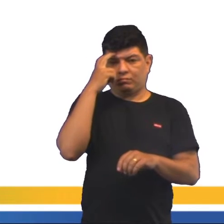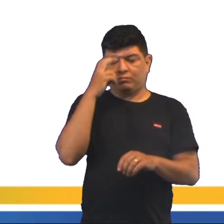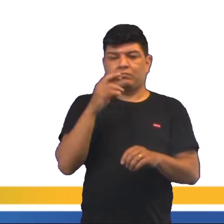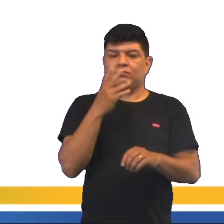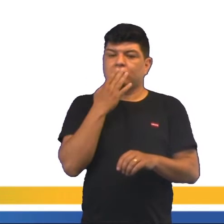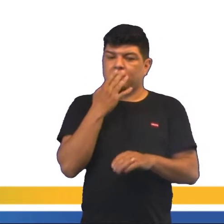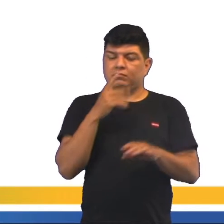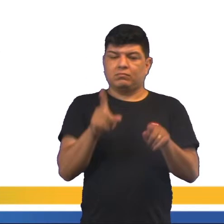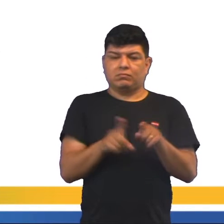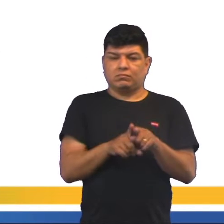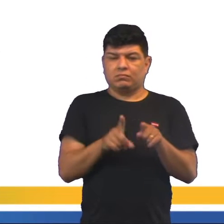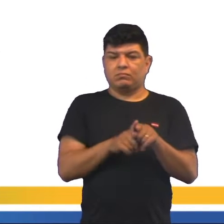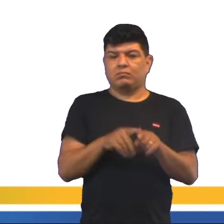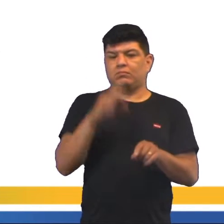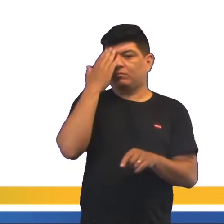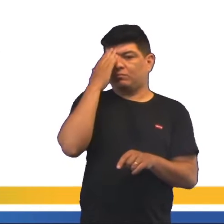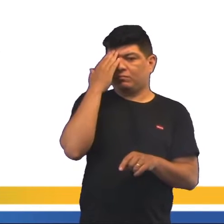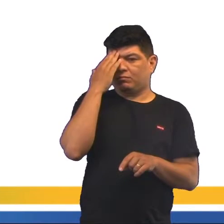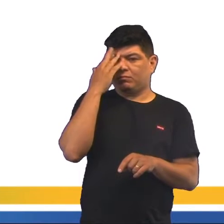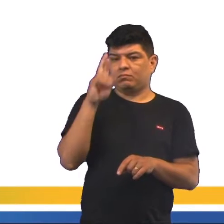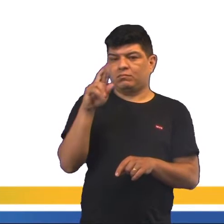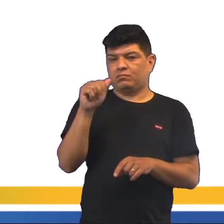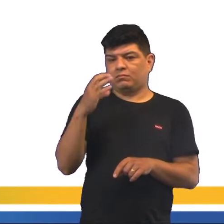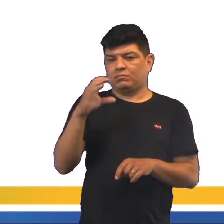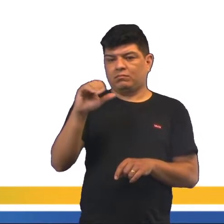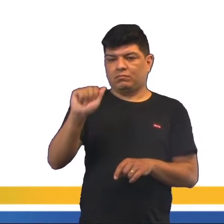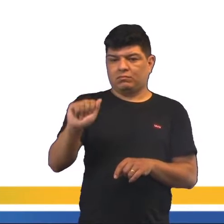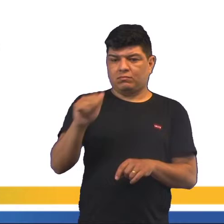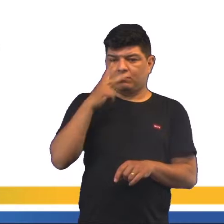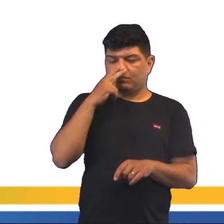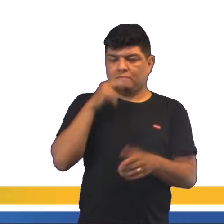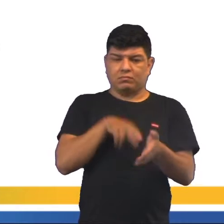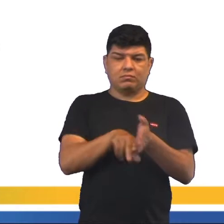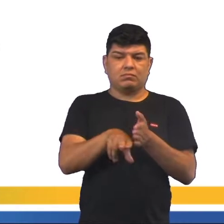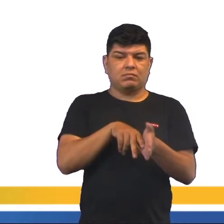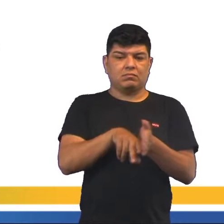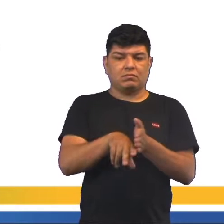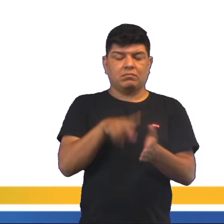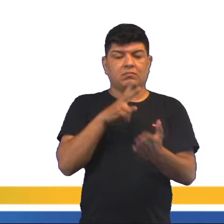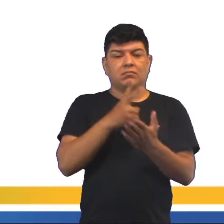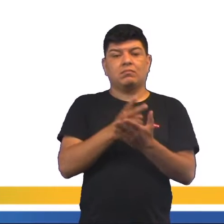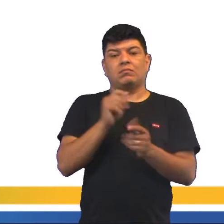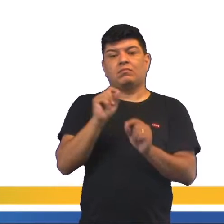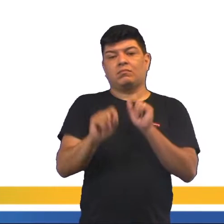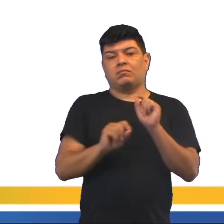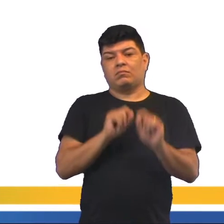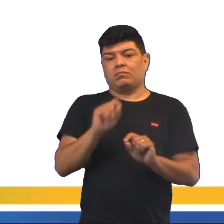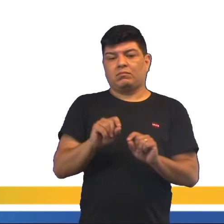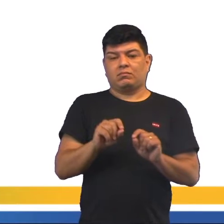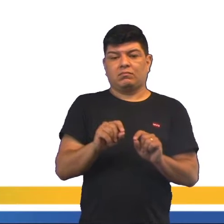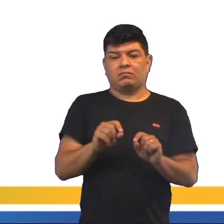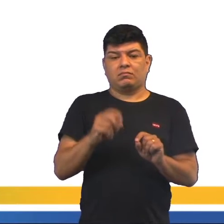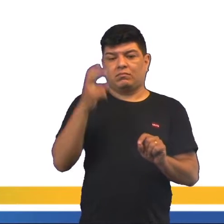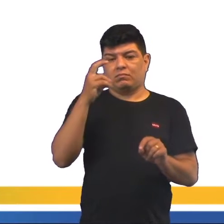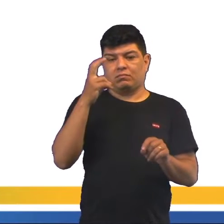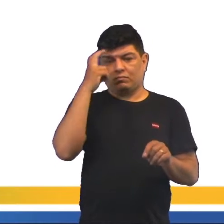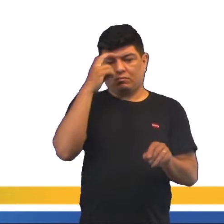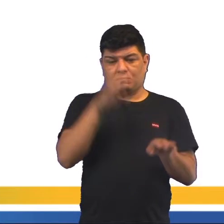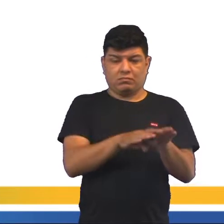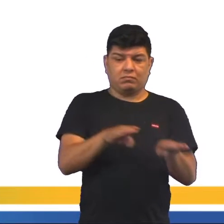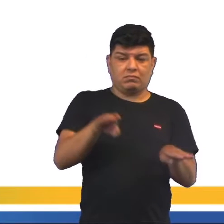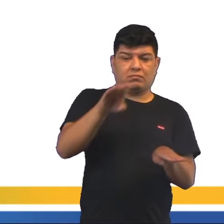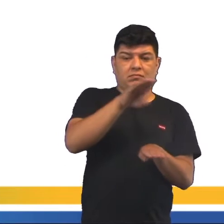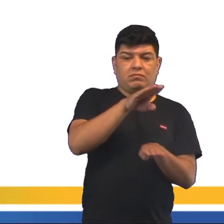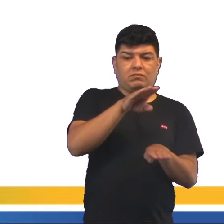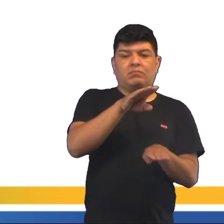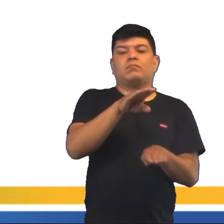raça, entendendo raça como um aspecto biológico, sendo que culturas superiores derivavam